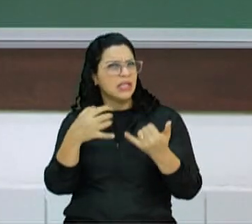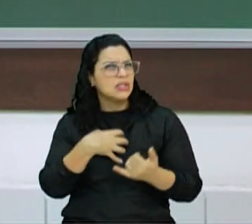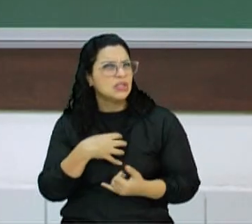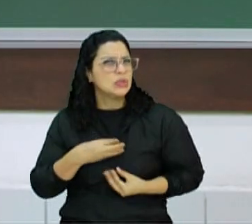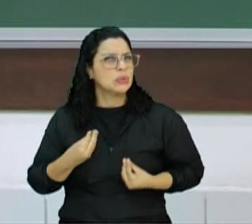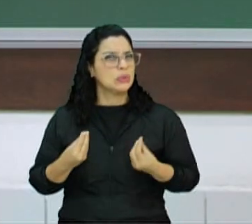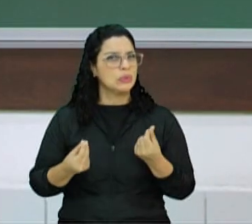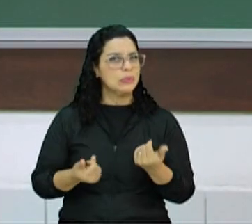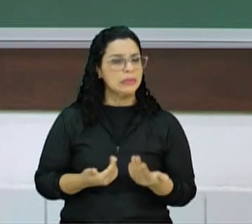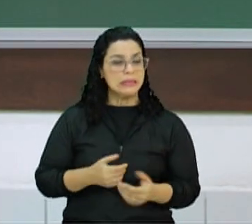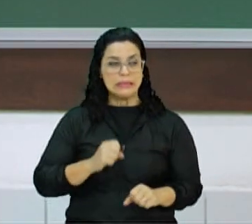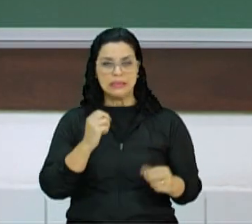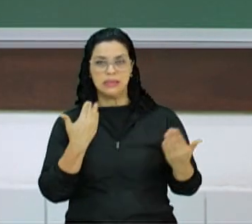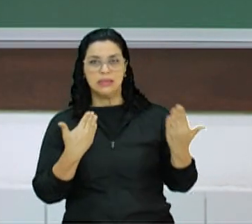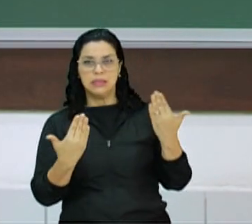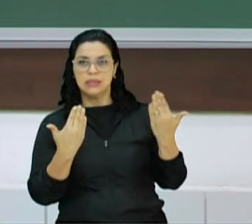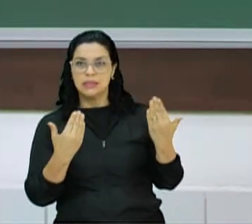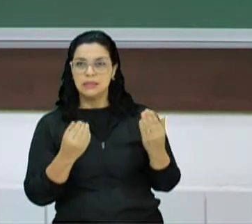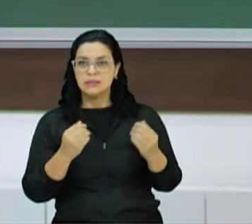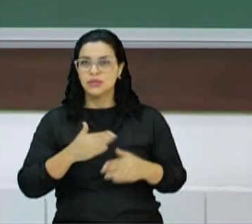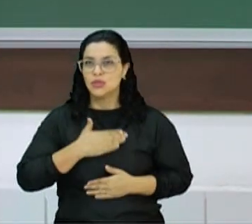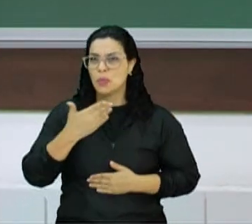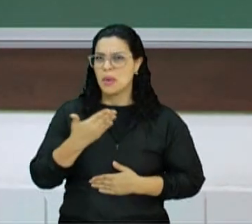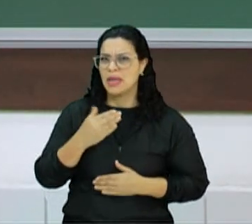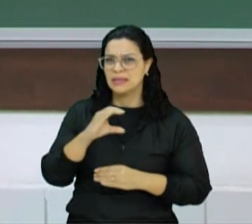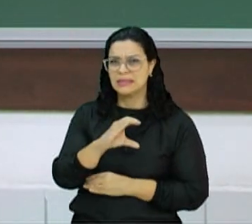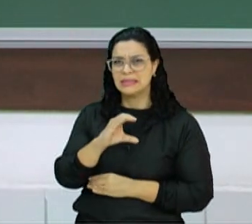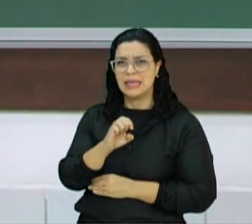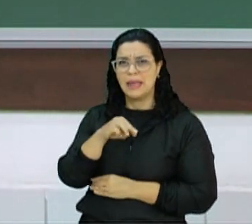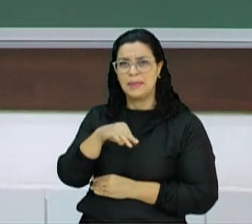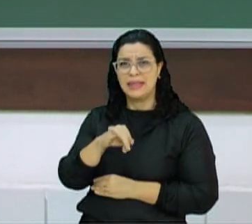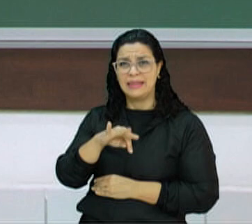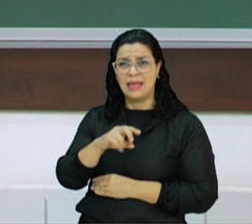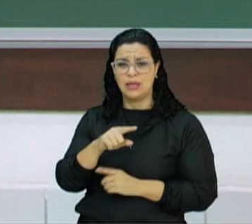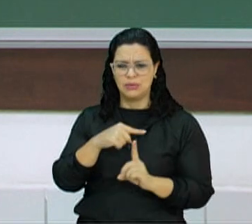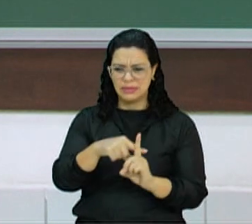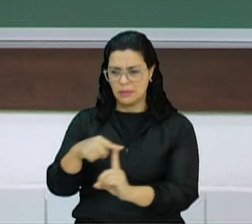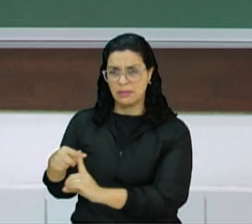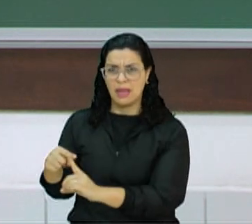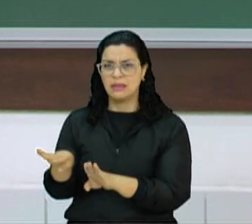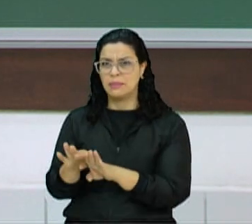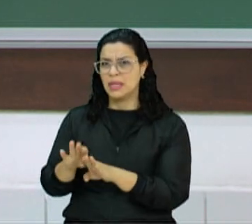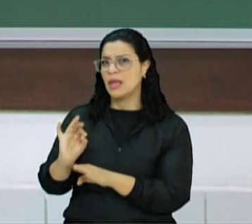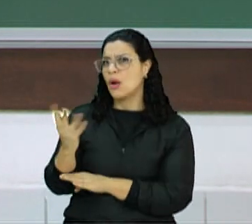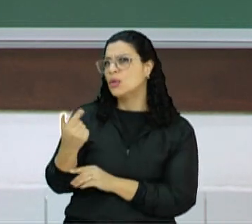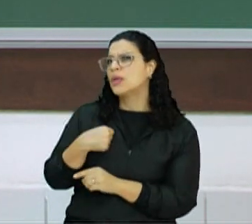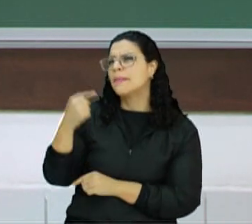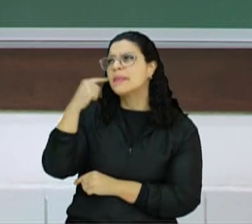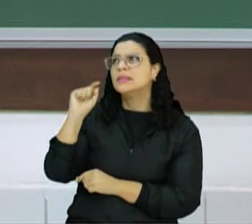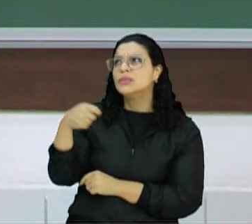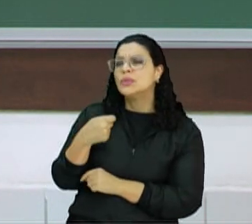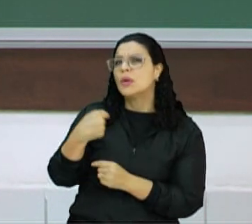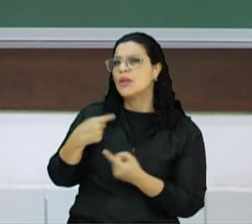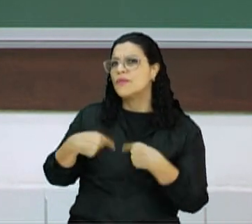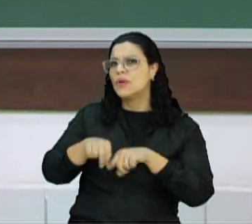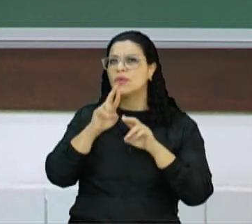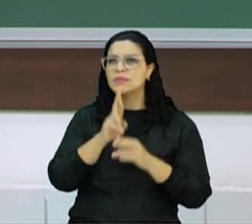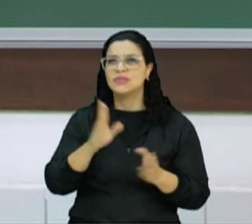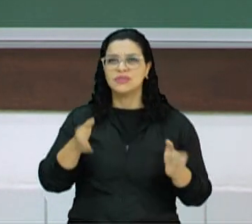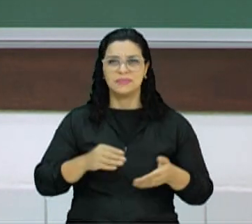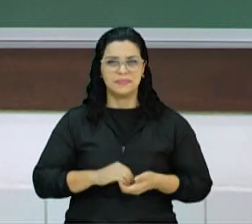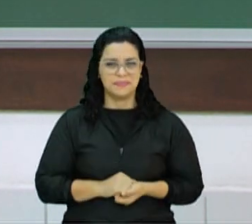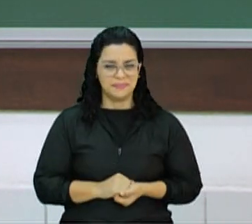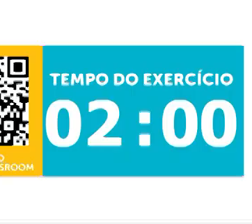assim inesperado? Cemitério? O que tem? Ou pode ser que tenha alguma coisa. Pensa lá um pouquinho que eu já volto com a resposta.